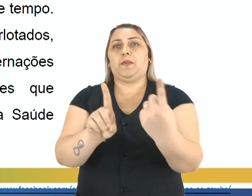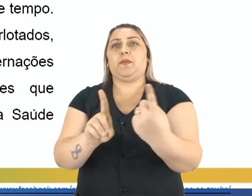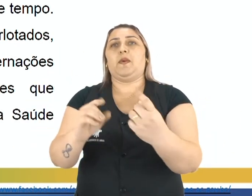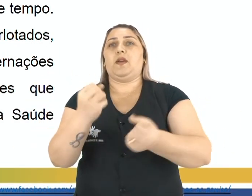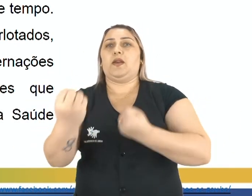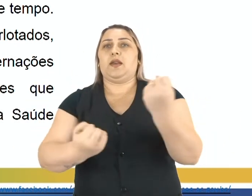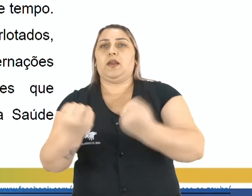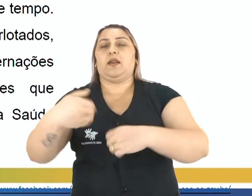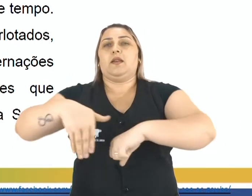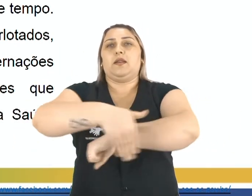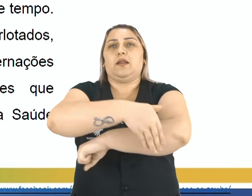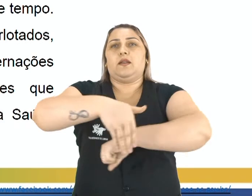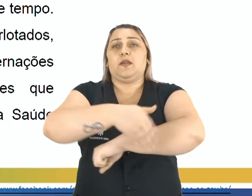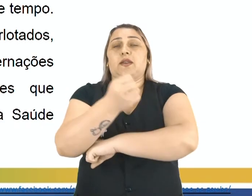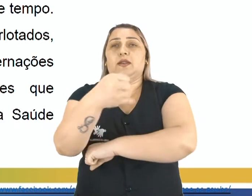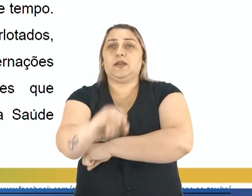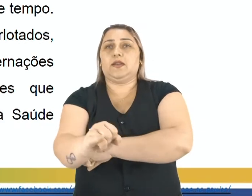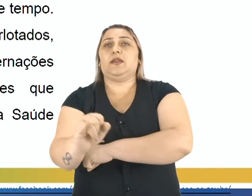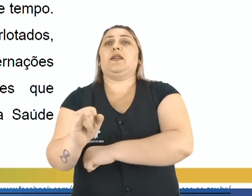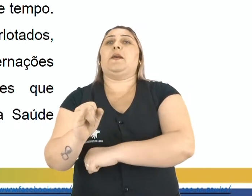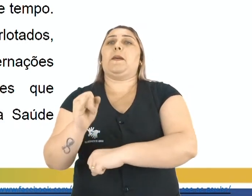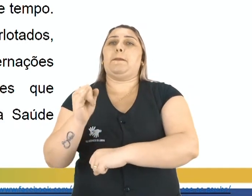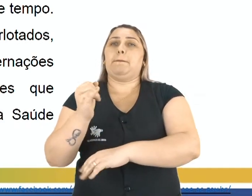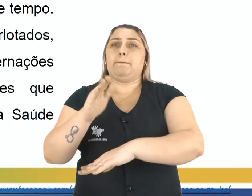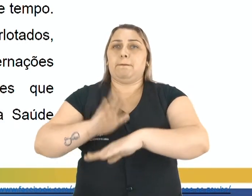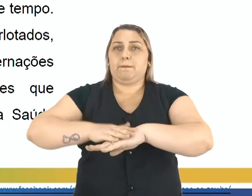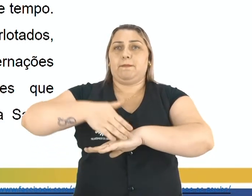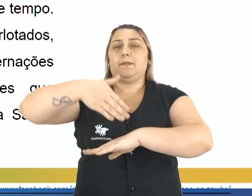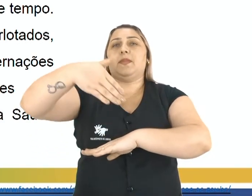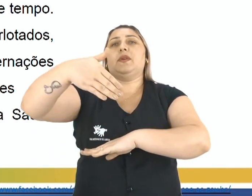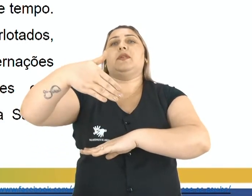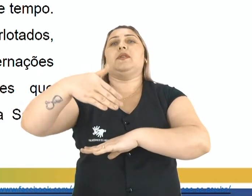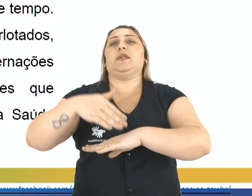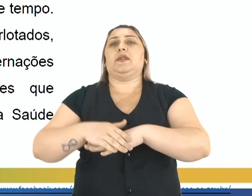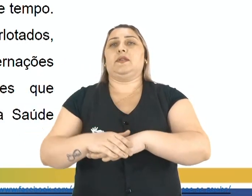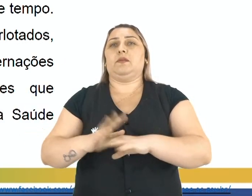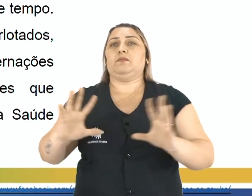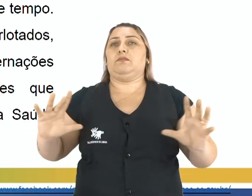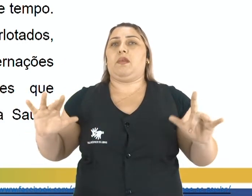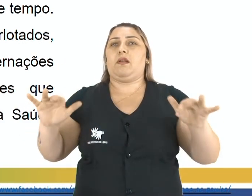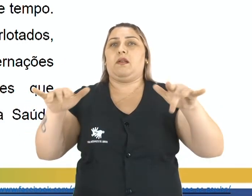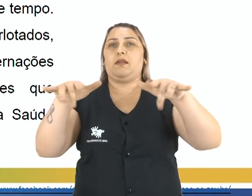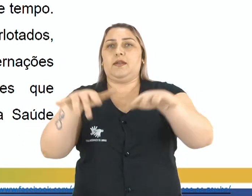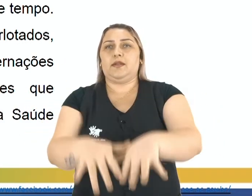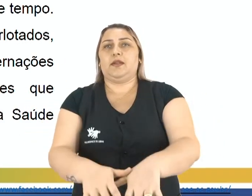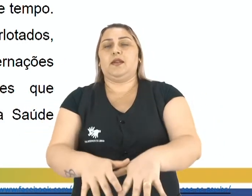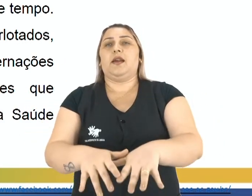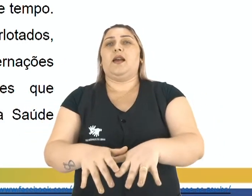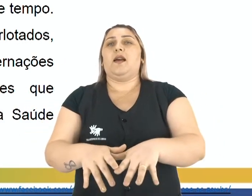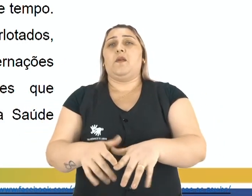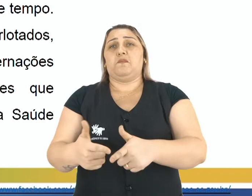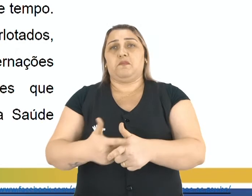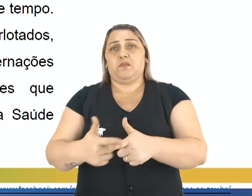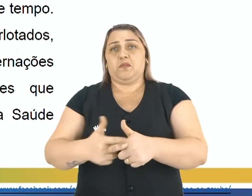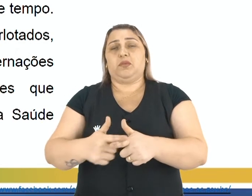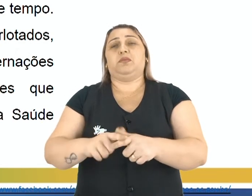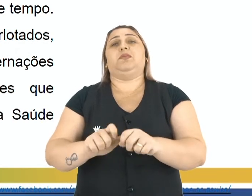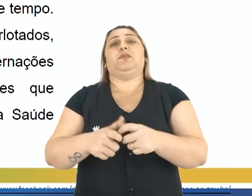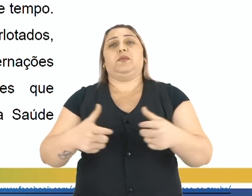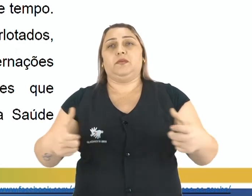carros nas ruas. Se isso se agravar, levando-se a maiores aglomerações, a situação poderá sair de